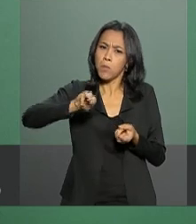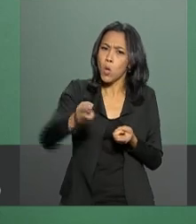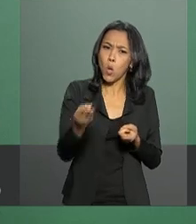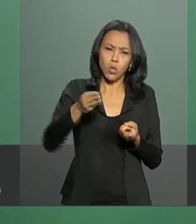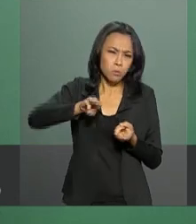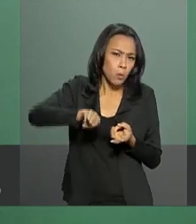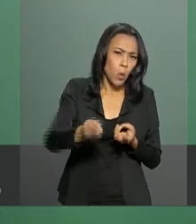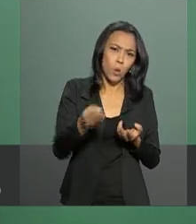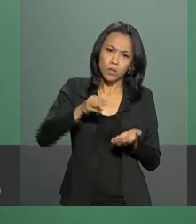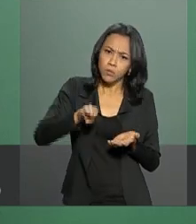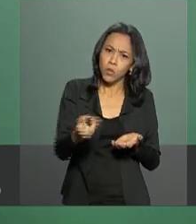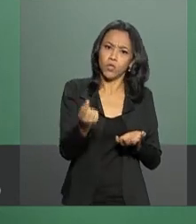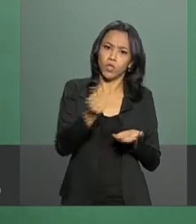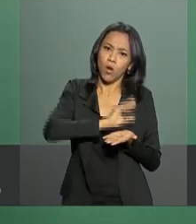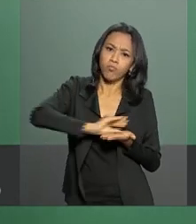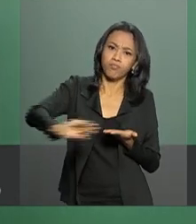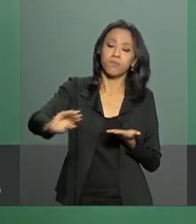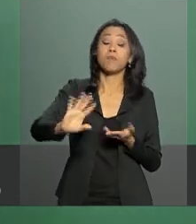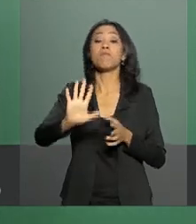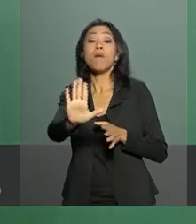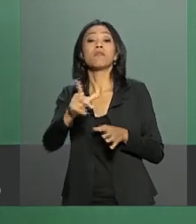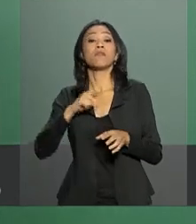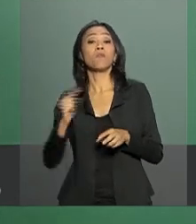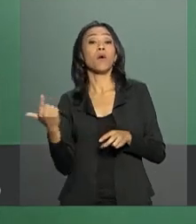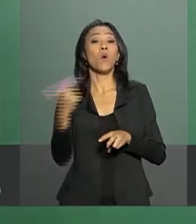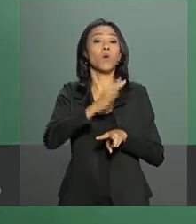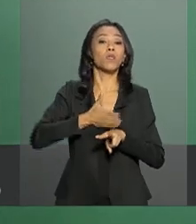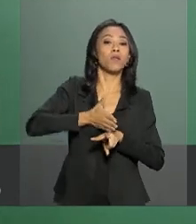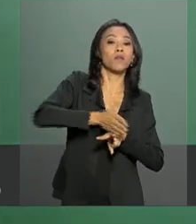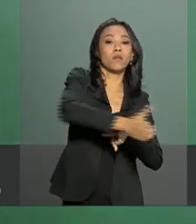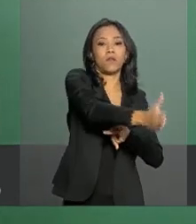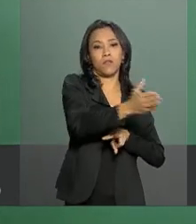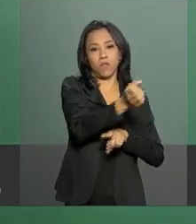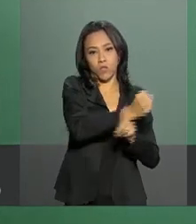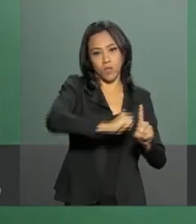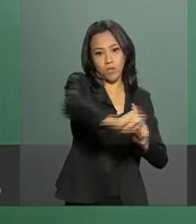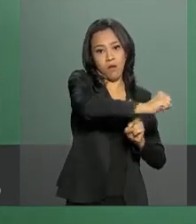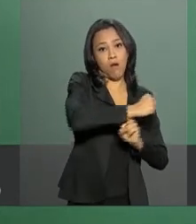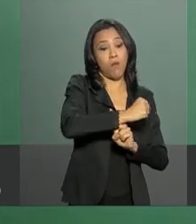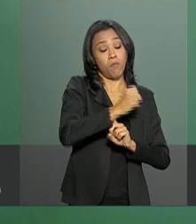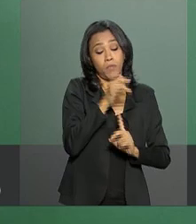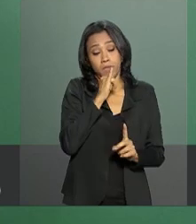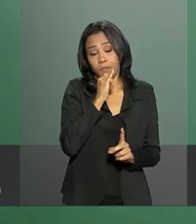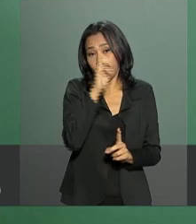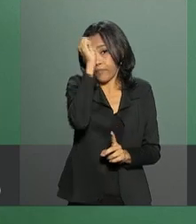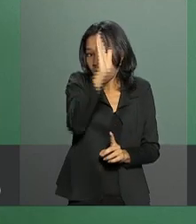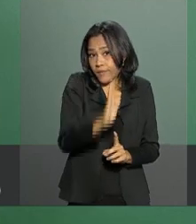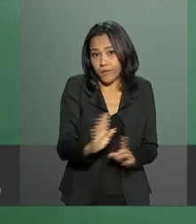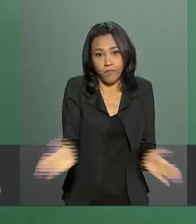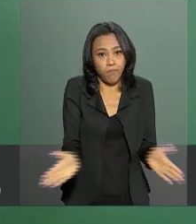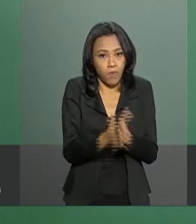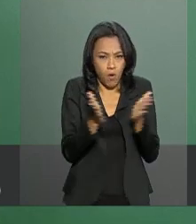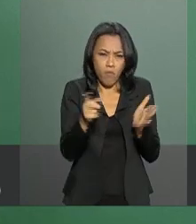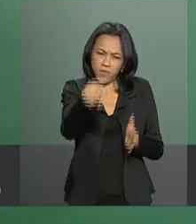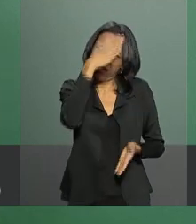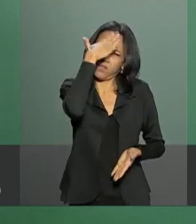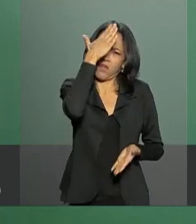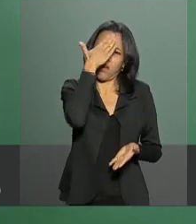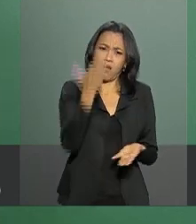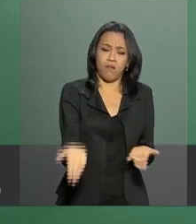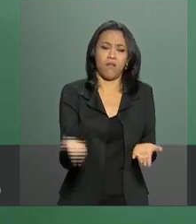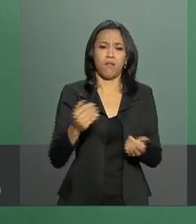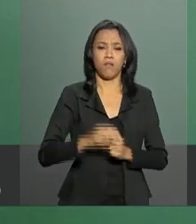de reais mas tem uma vertente também social porque num país pobre como o nosso os senhores e senhoras sabem